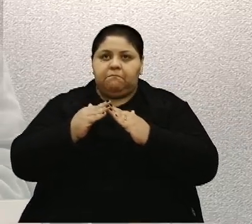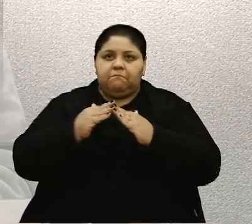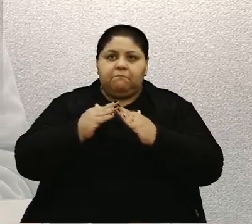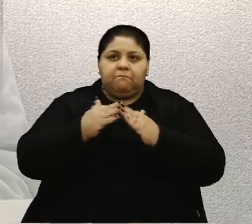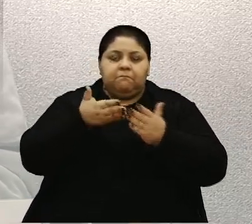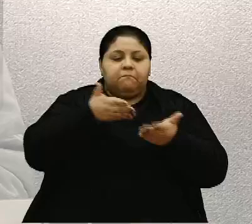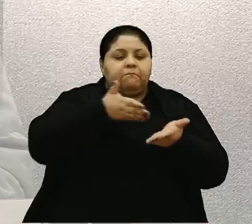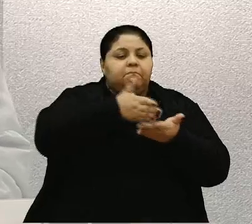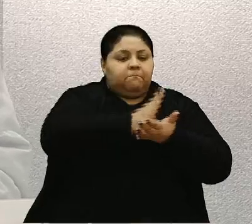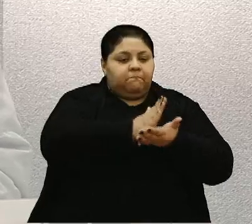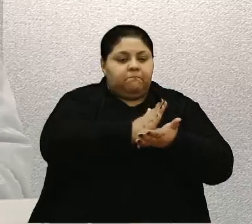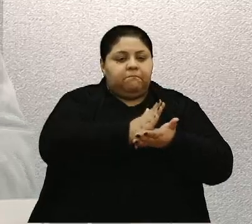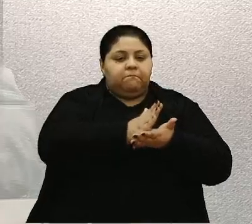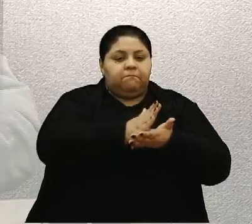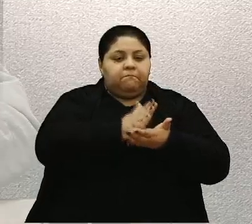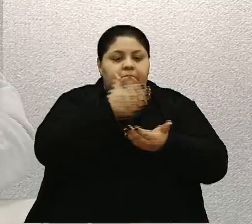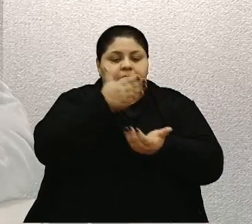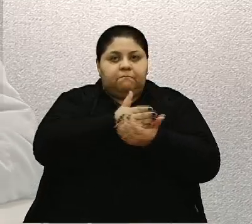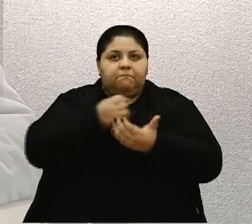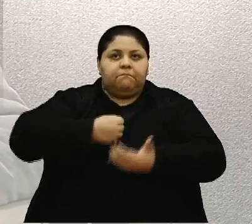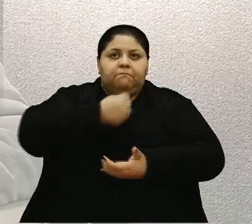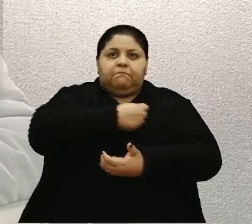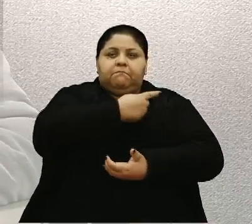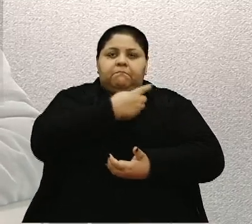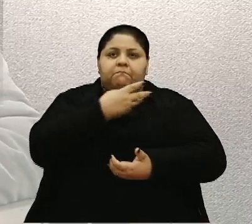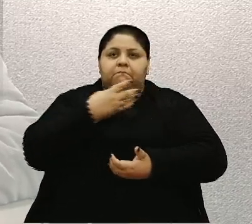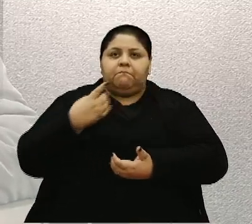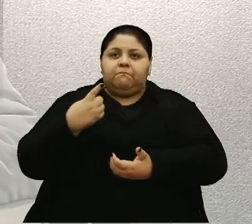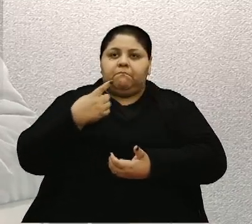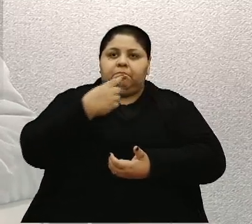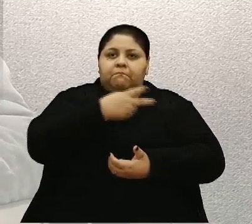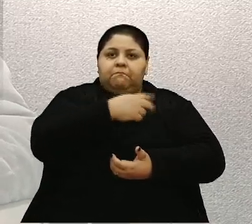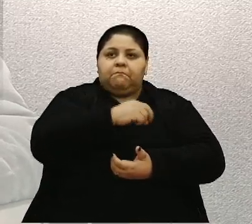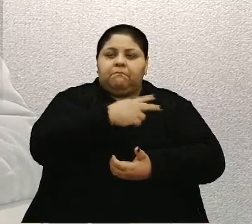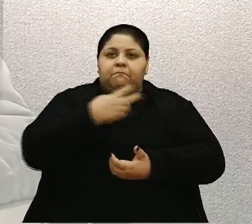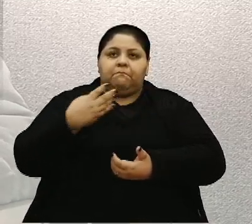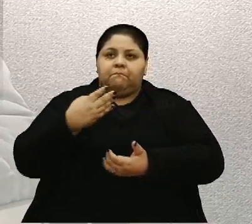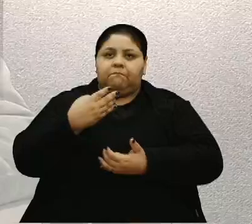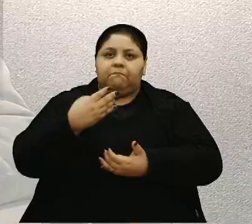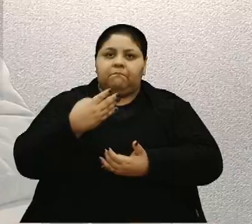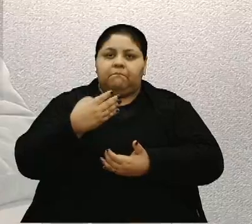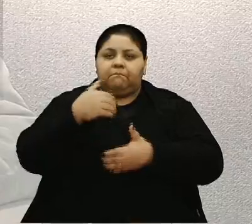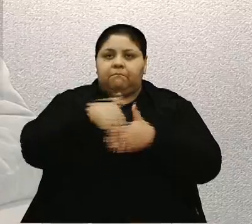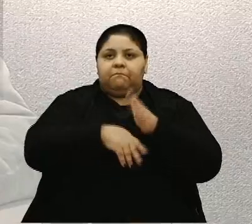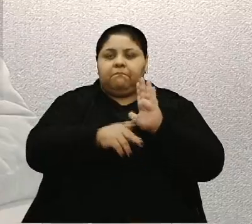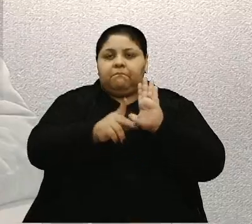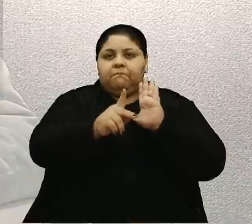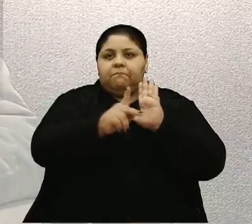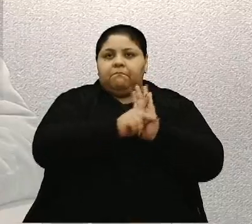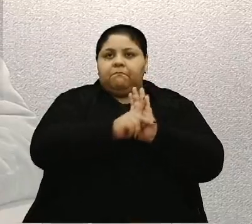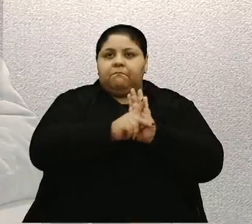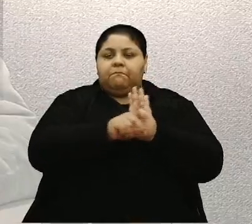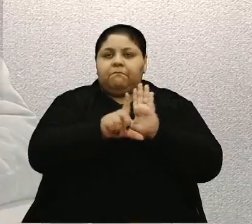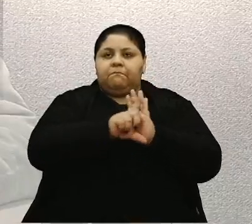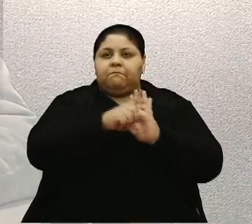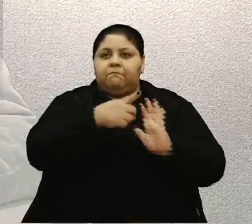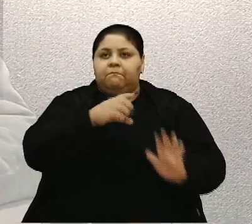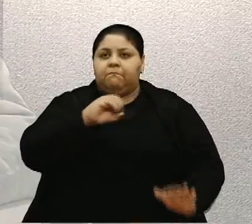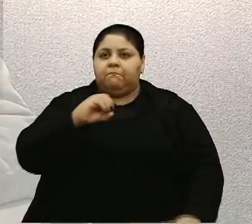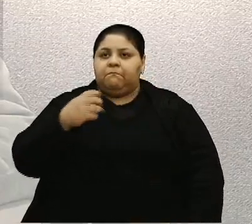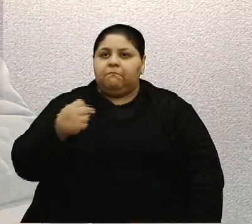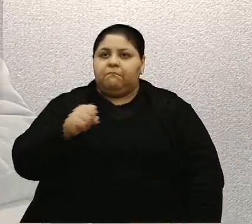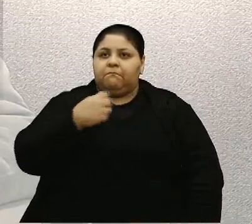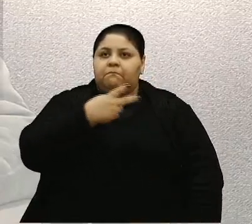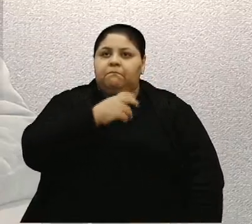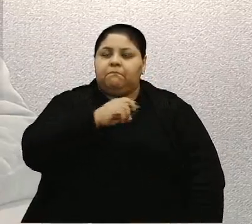favorável ao processo nº 141-2024, contendo o projeto de lei nº 108-2024.